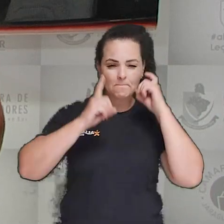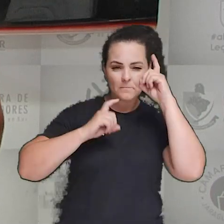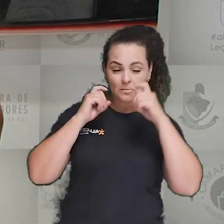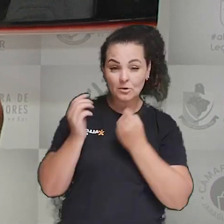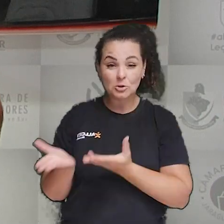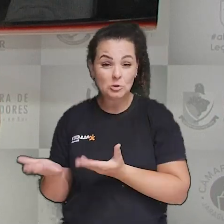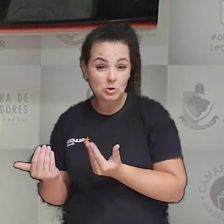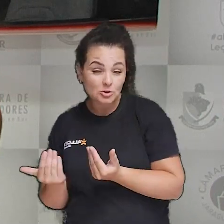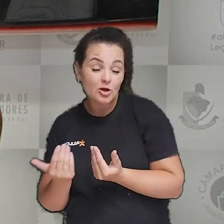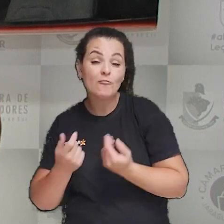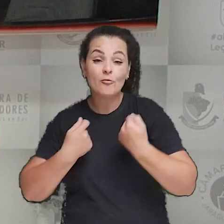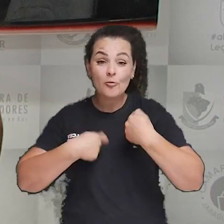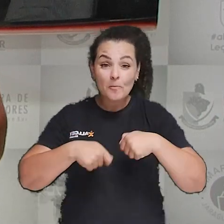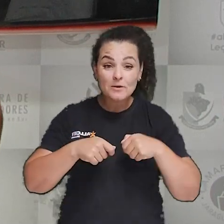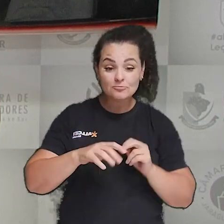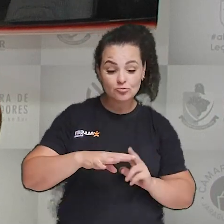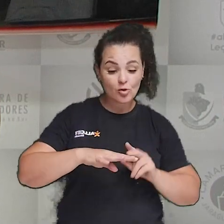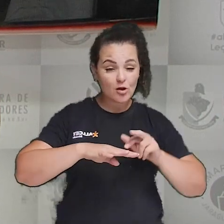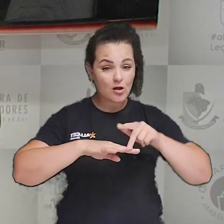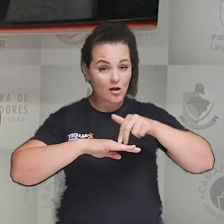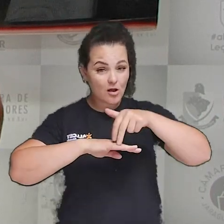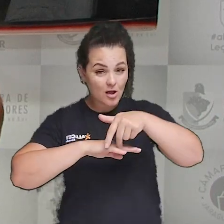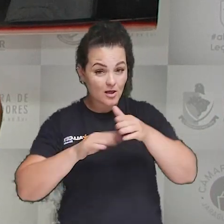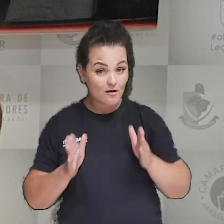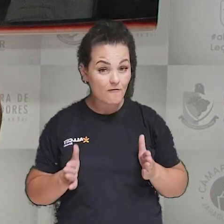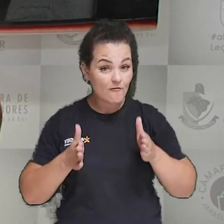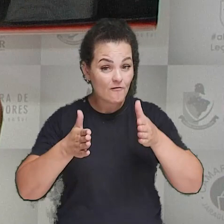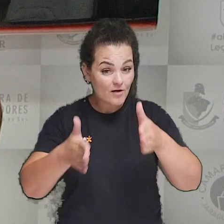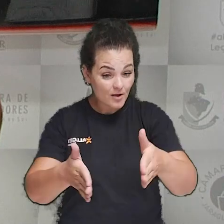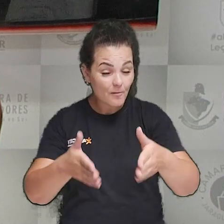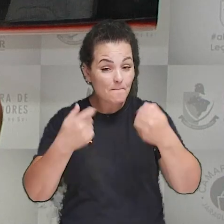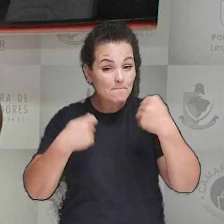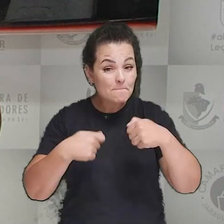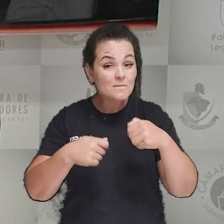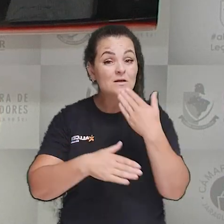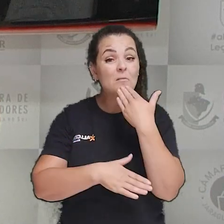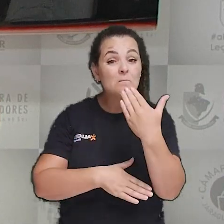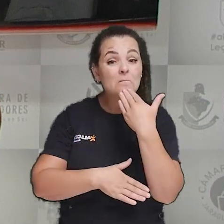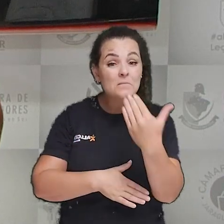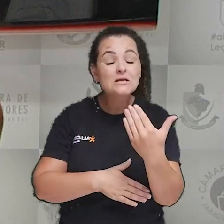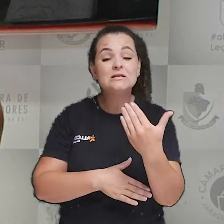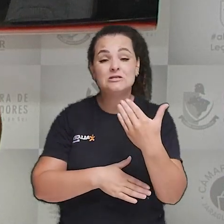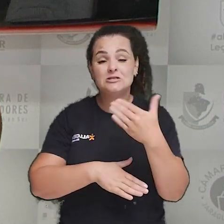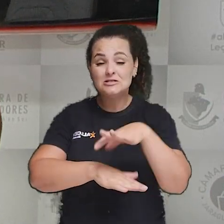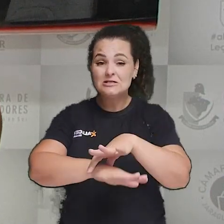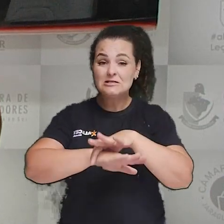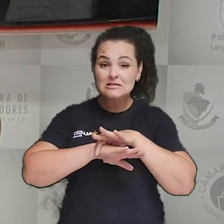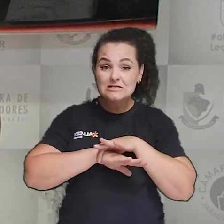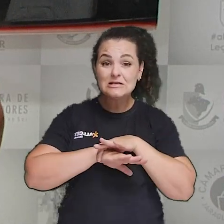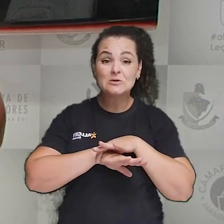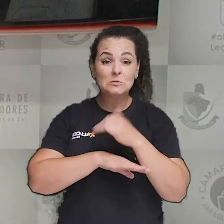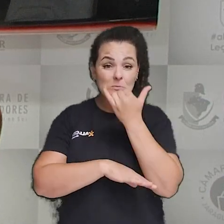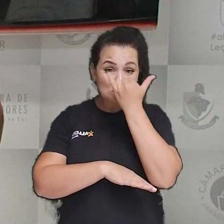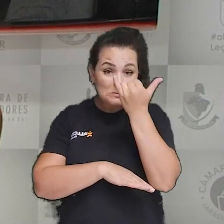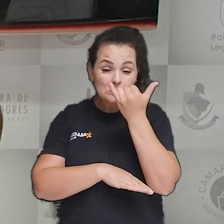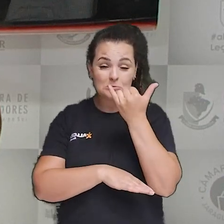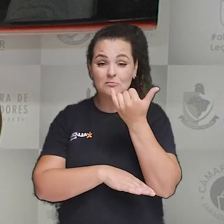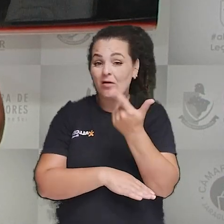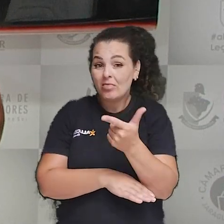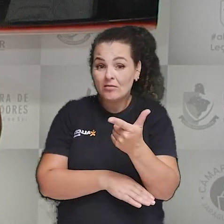jovens que necessitam atravessar a rodovia tem solicitado medidas urgentes para prevenir futuros